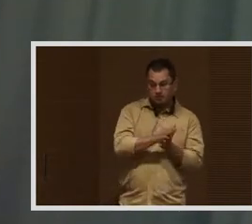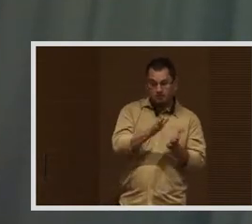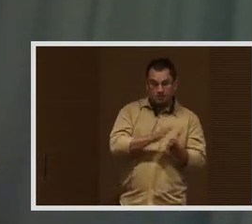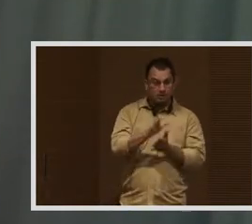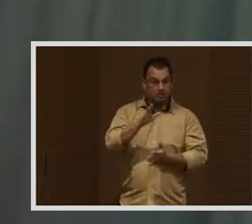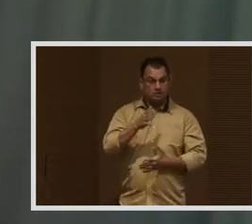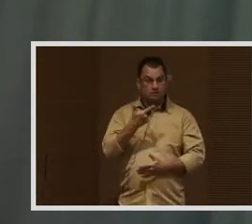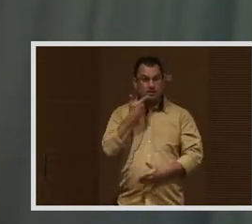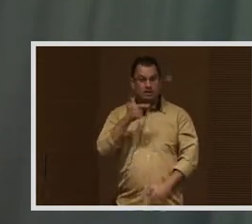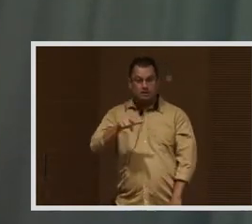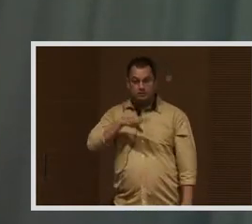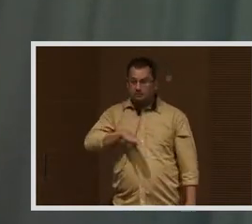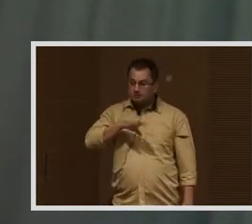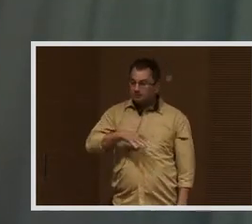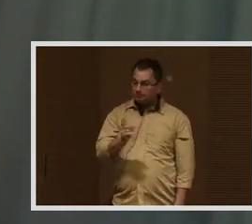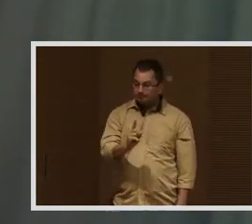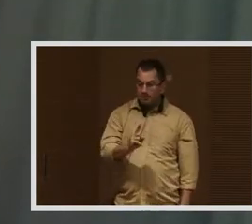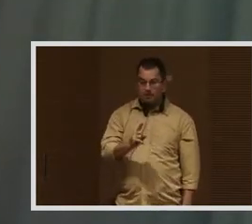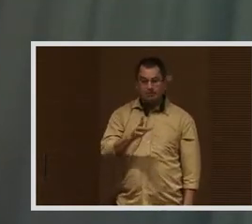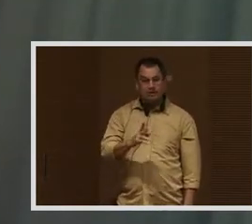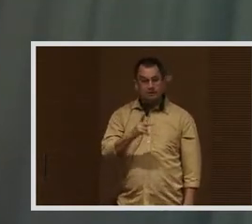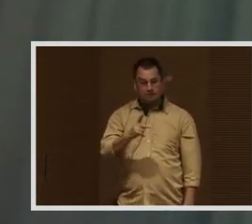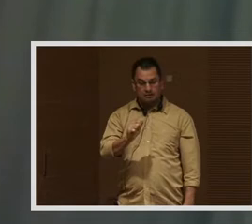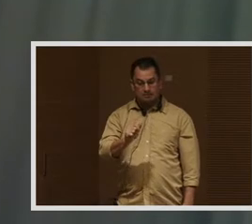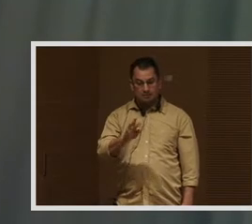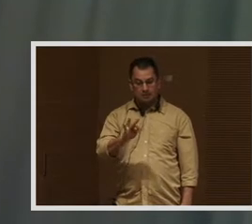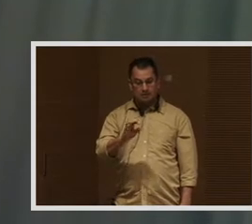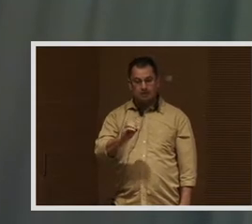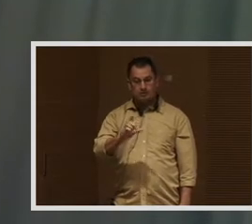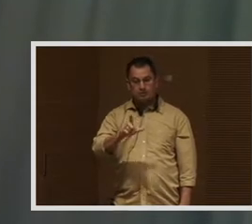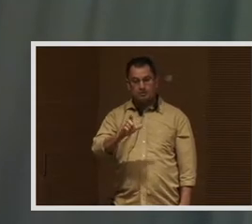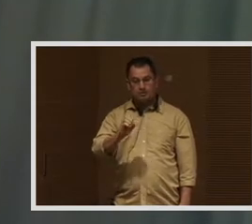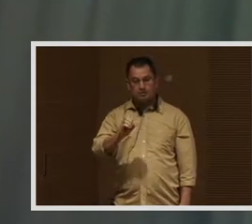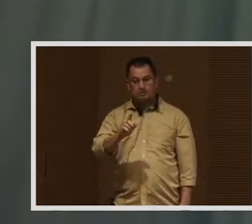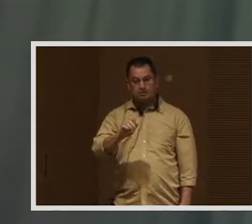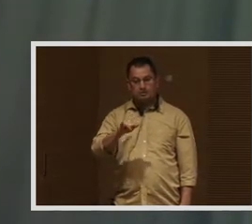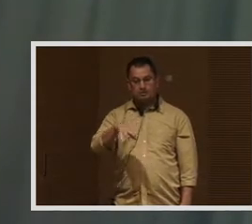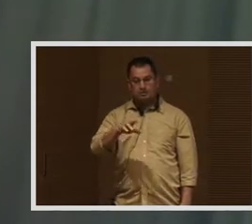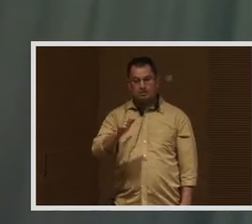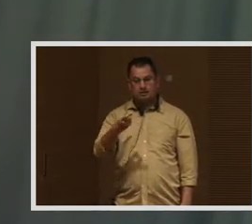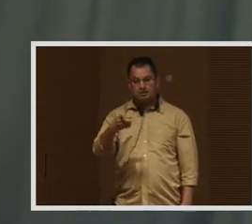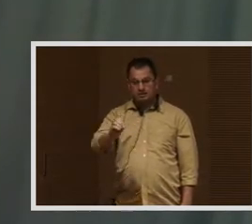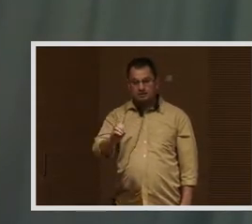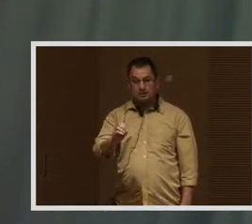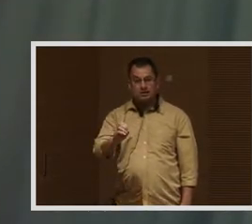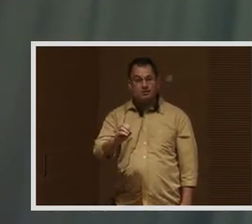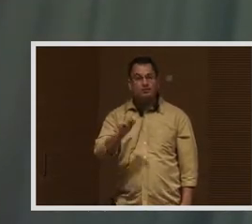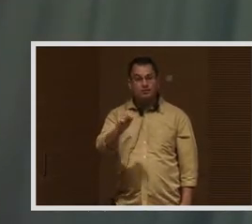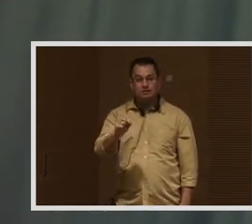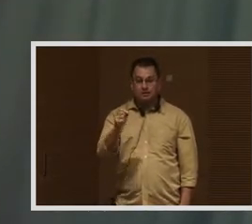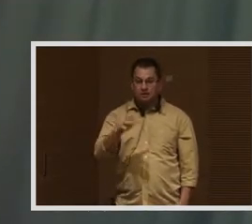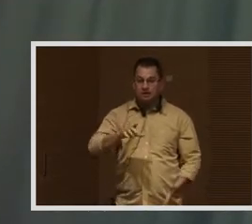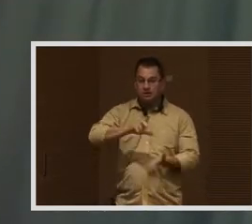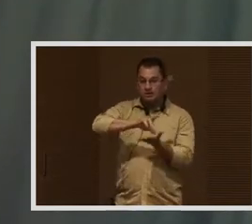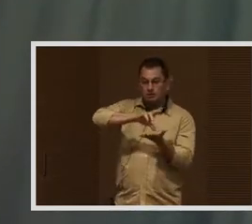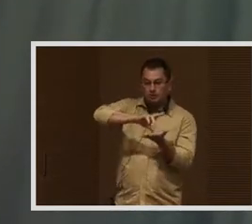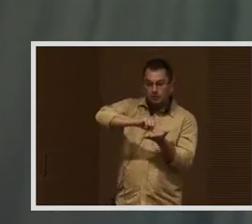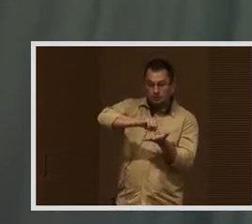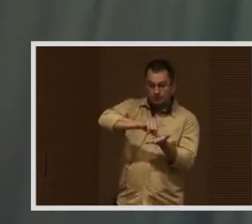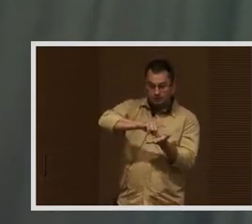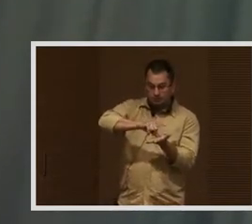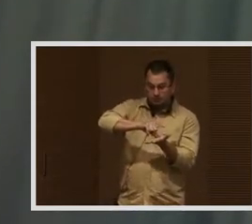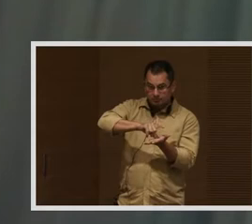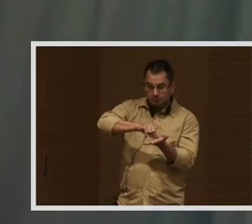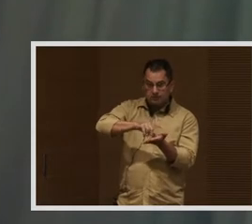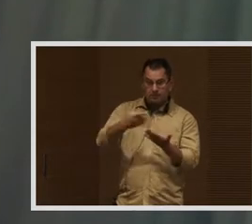português, afirmam que a patologização é um fenômeno típico do capitalismo, não só por propor uma compreensão de humano